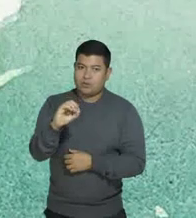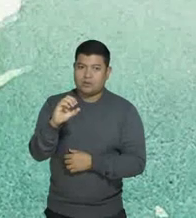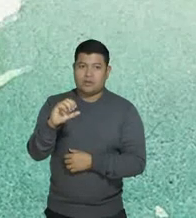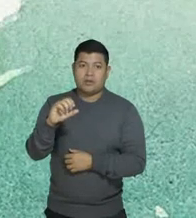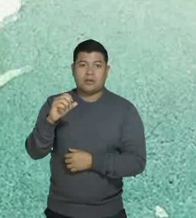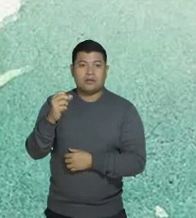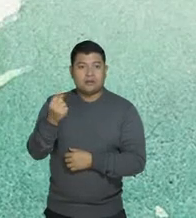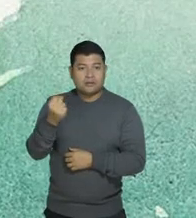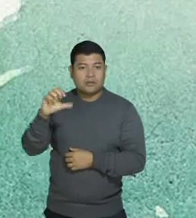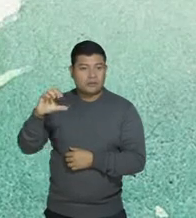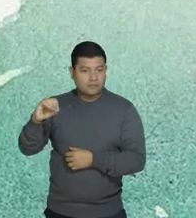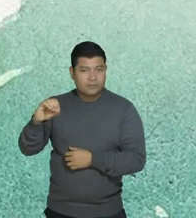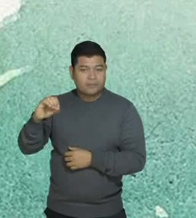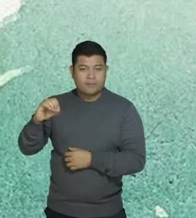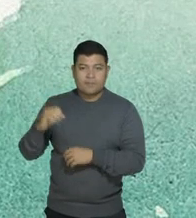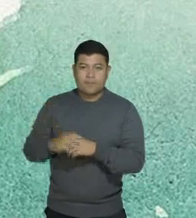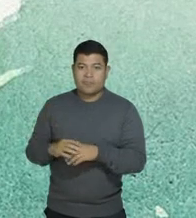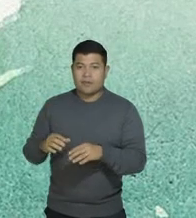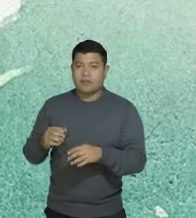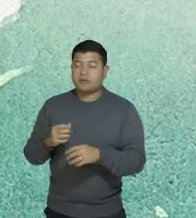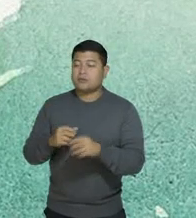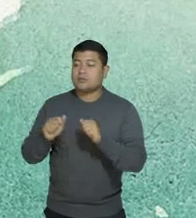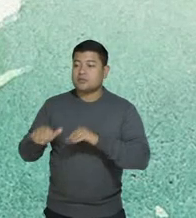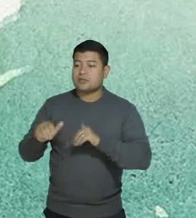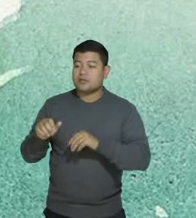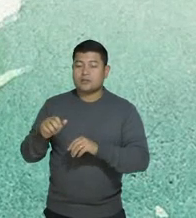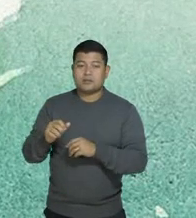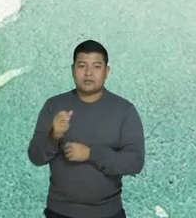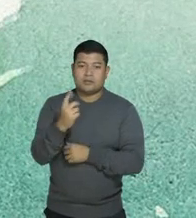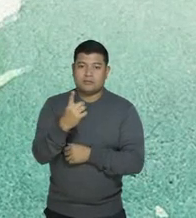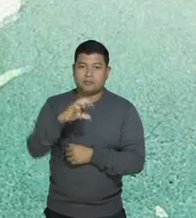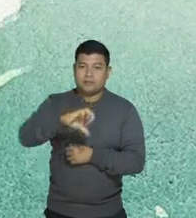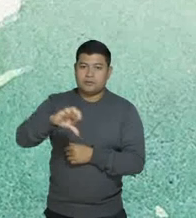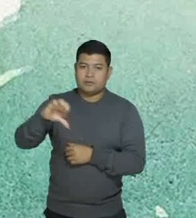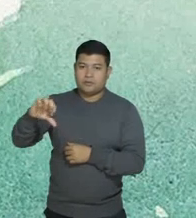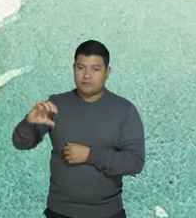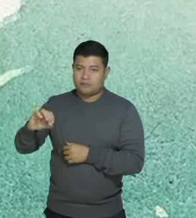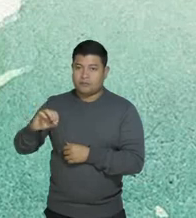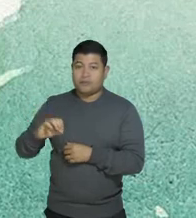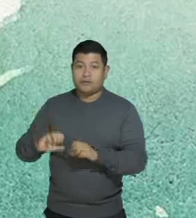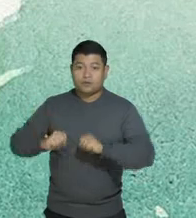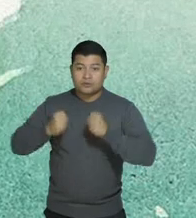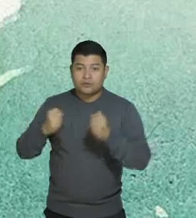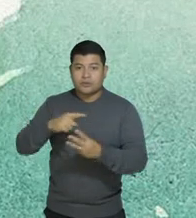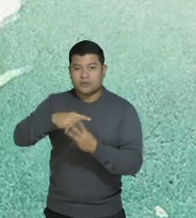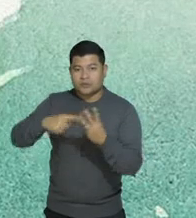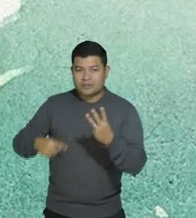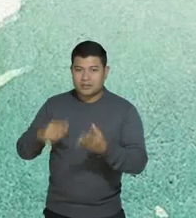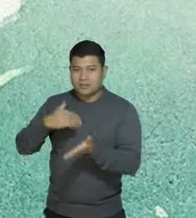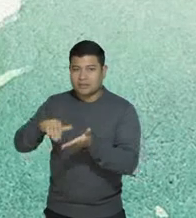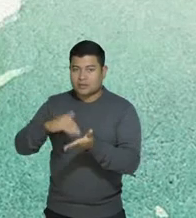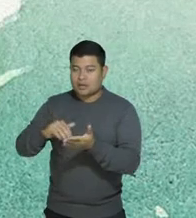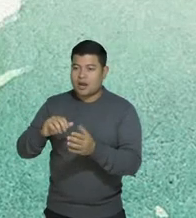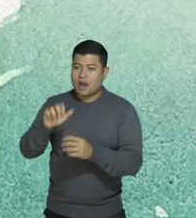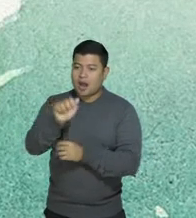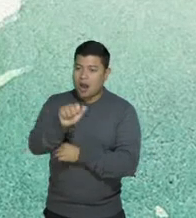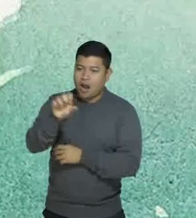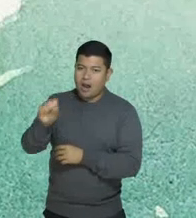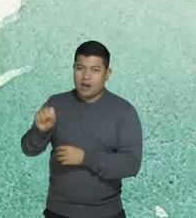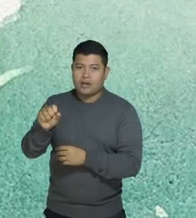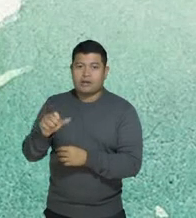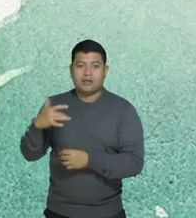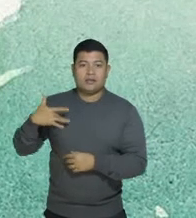e pela soma de esforços das três secretarias do município, Assistência Social, Saúde